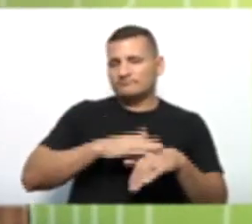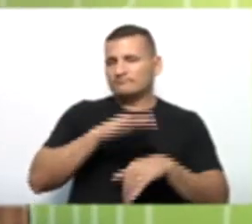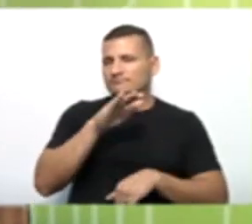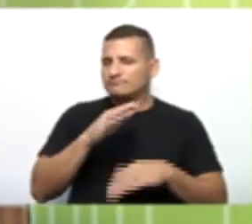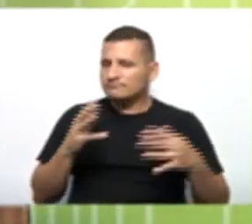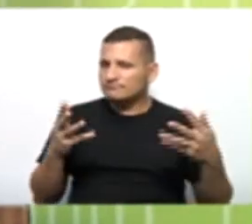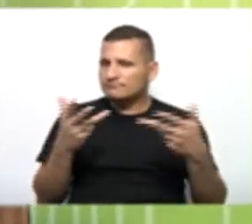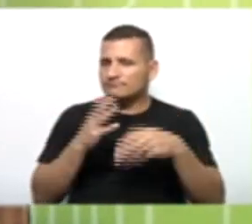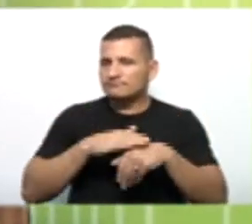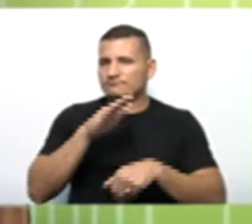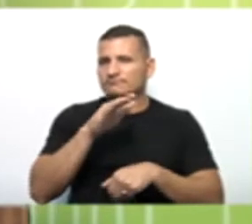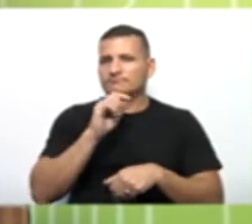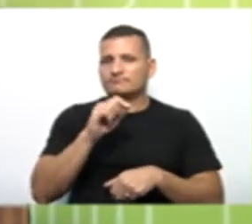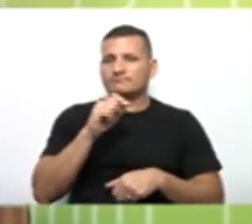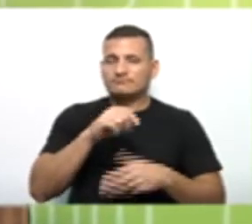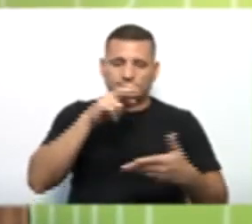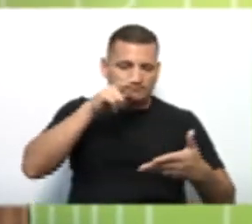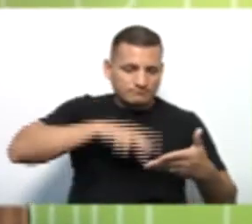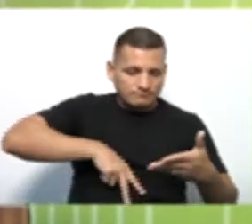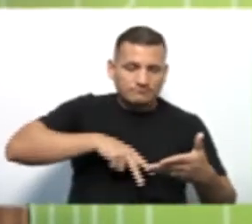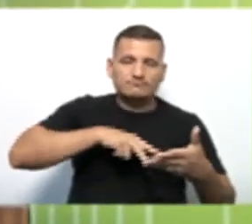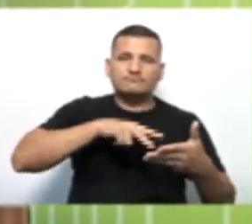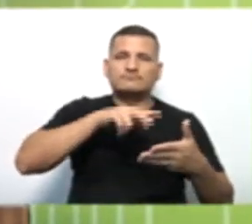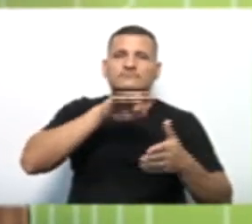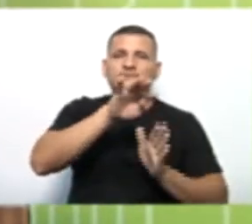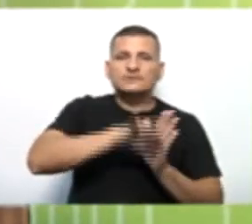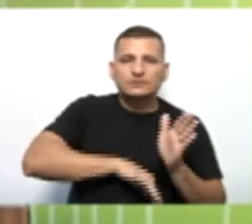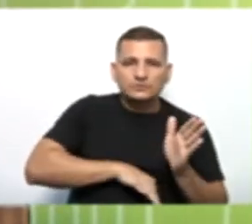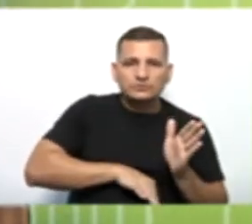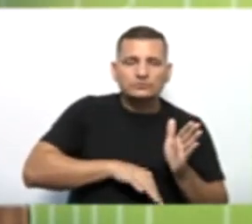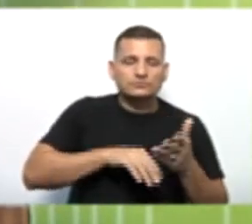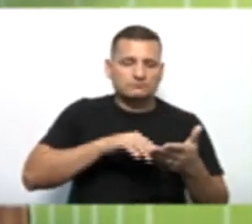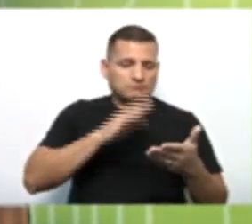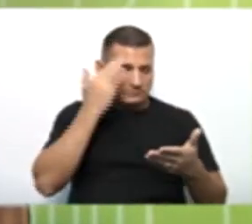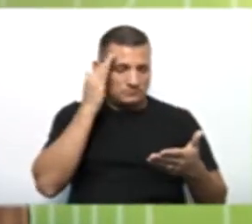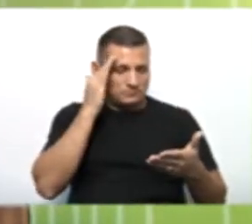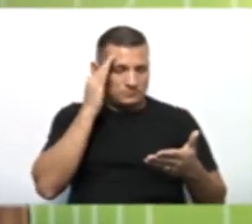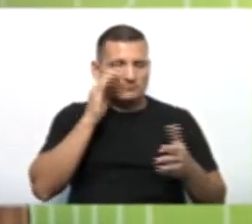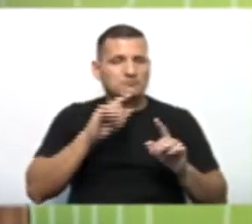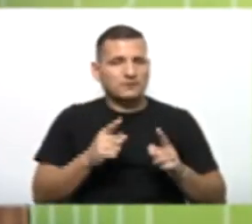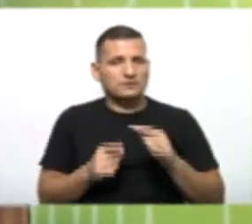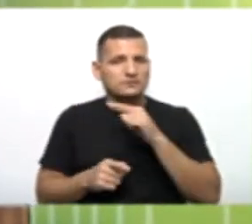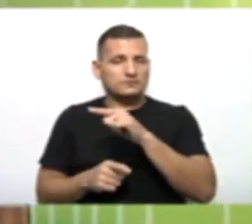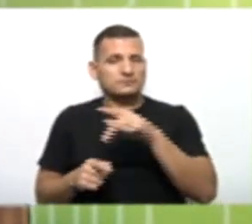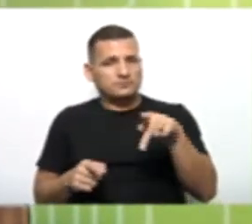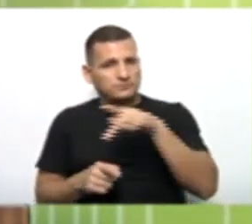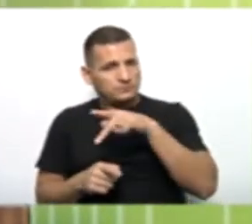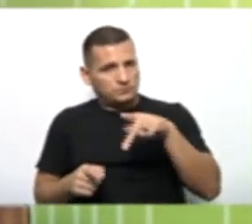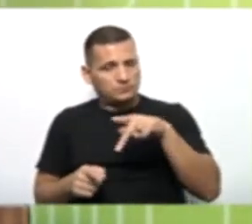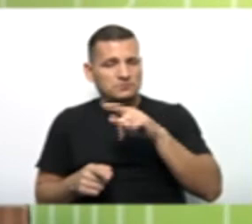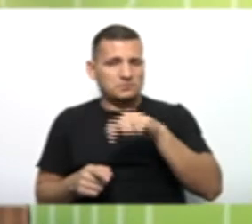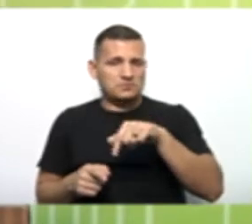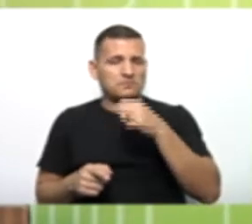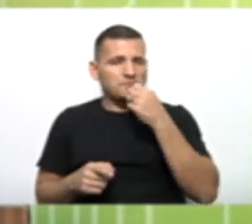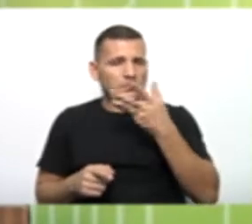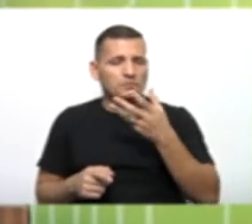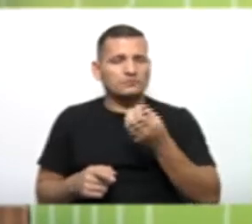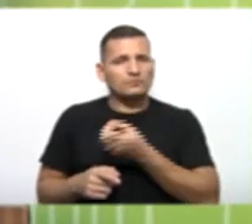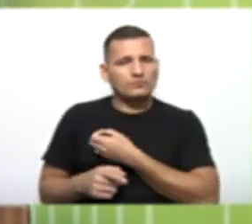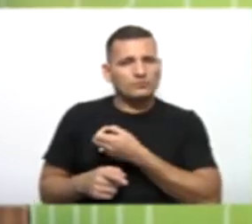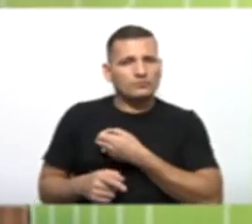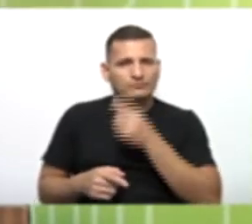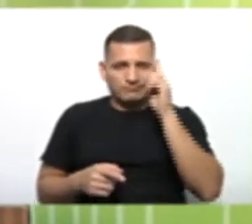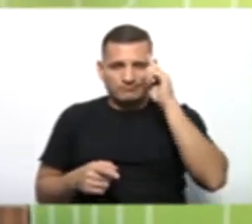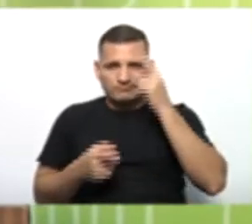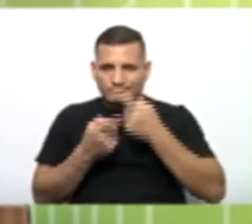maior de interpretar textos do que o professor wesley mas o professor essa é muito bom e induções e